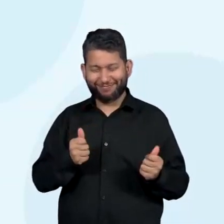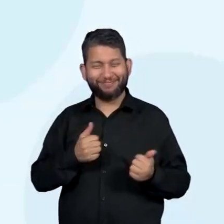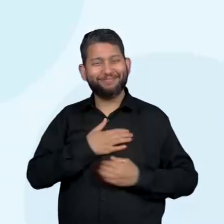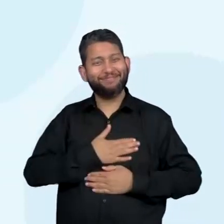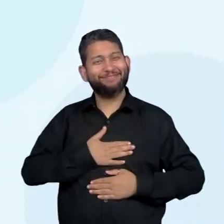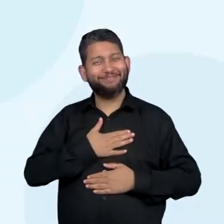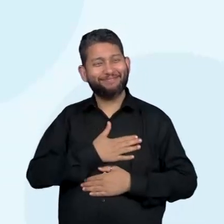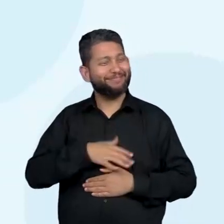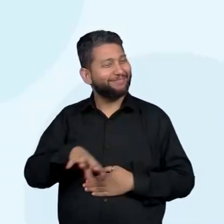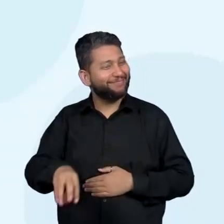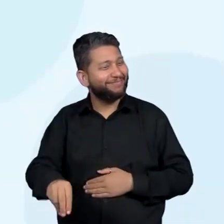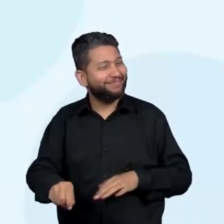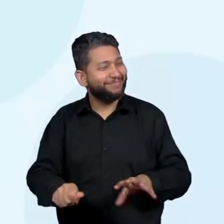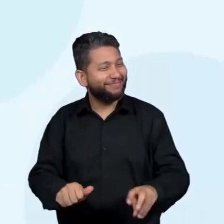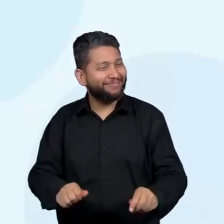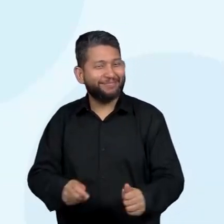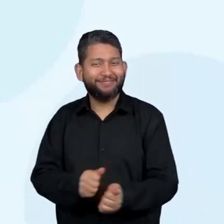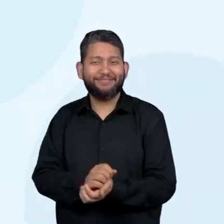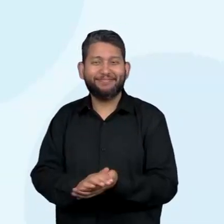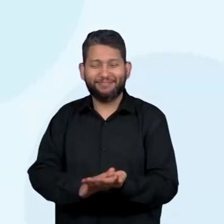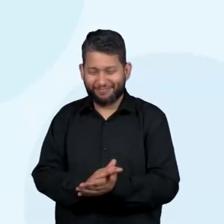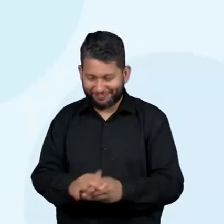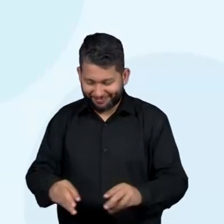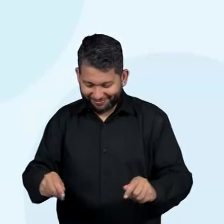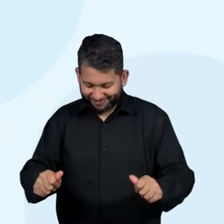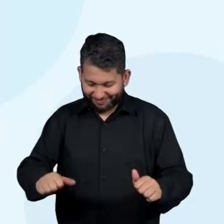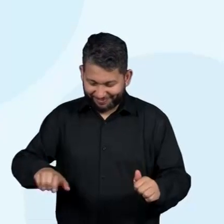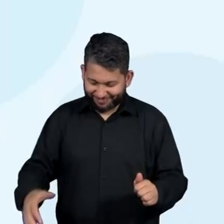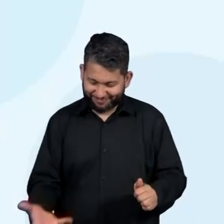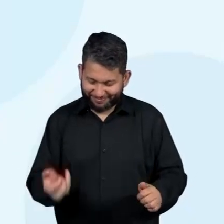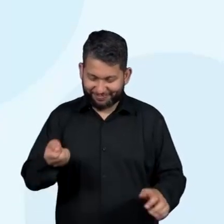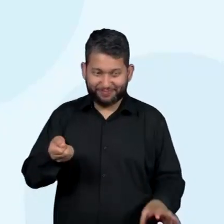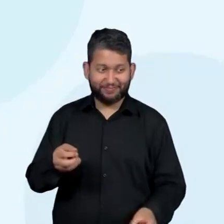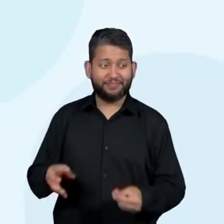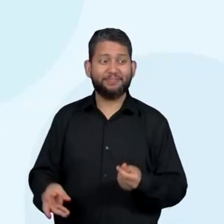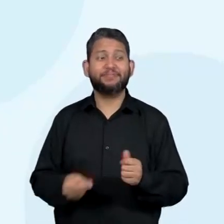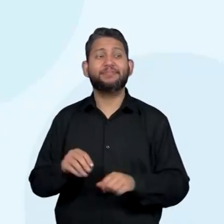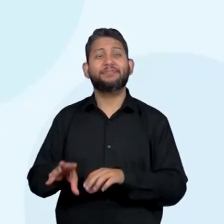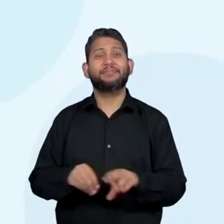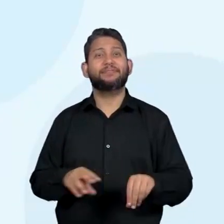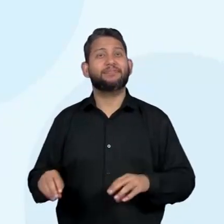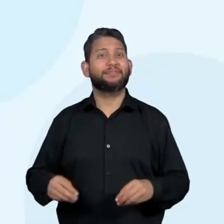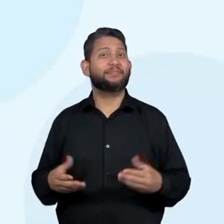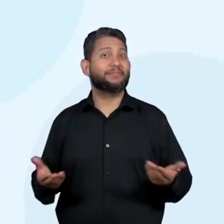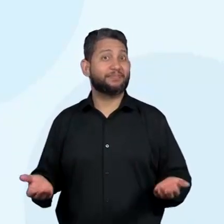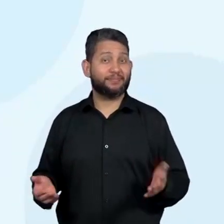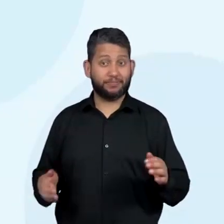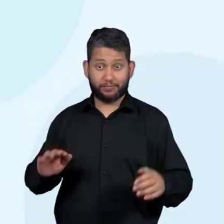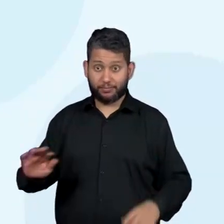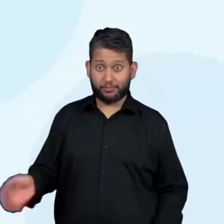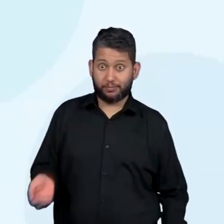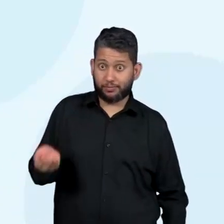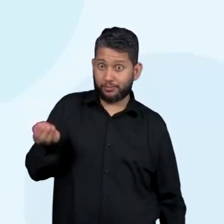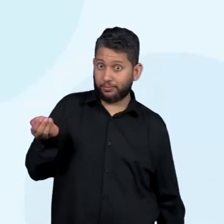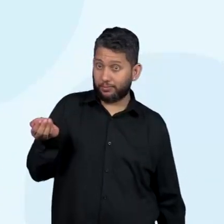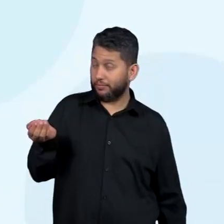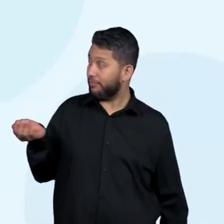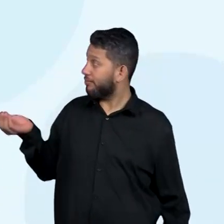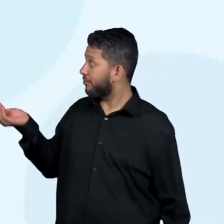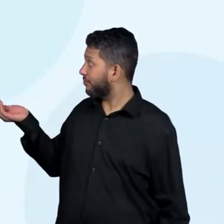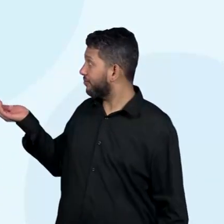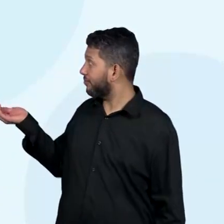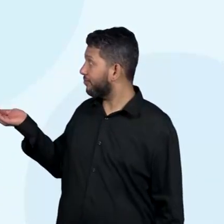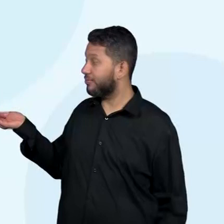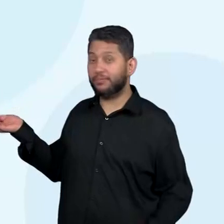que você ia falar colocando a mão na massa, literalmente aí na terra, né, Pro? Então tem aí uma pessoa com a mão na terra,